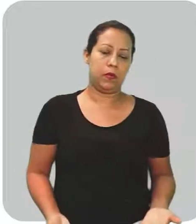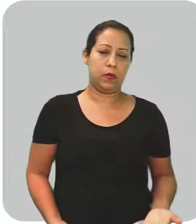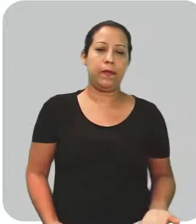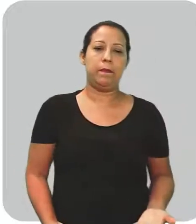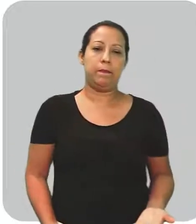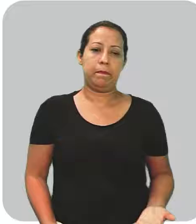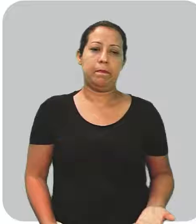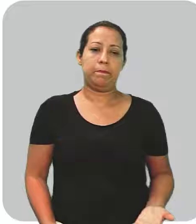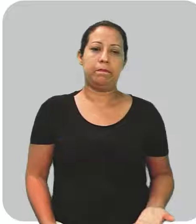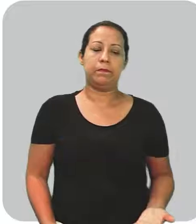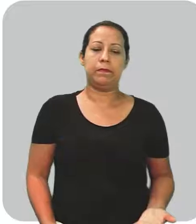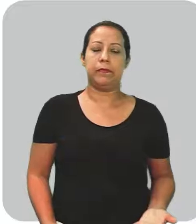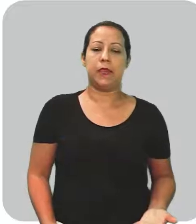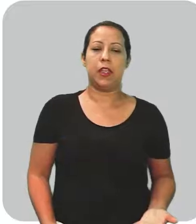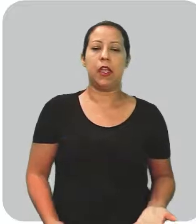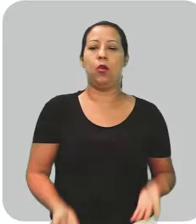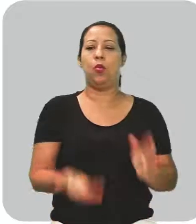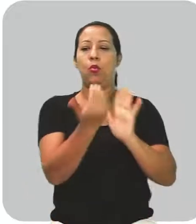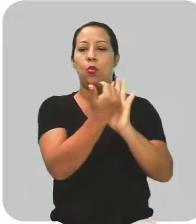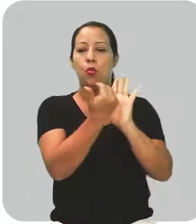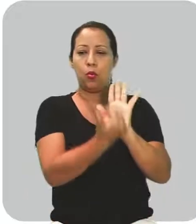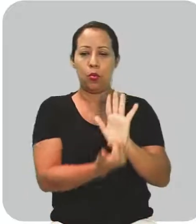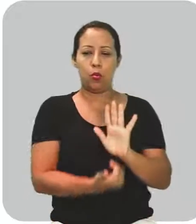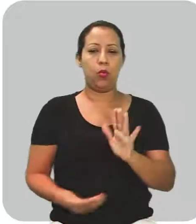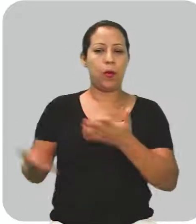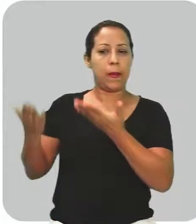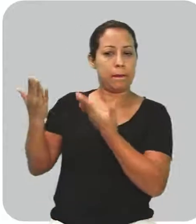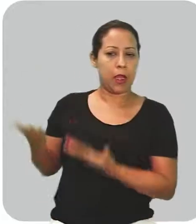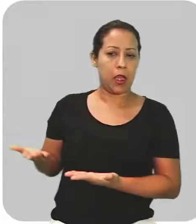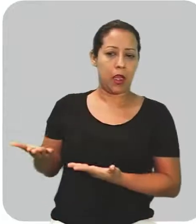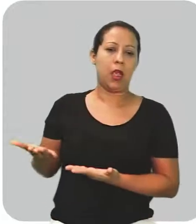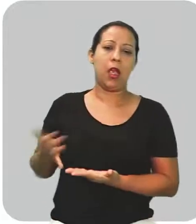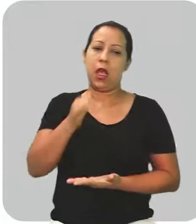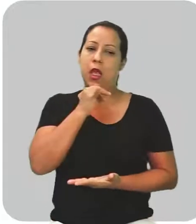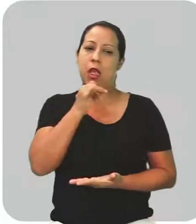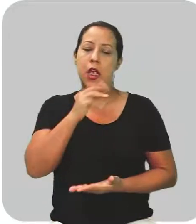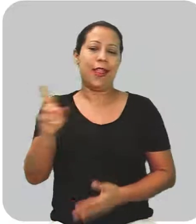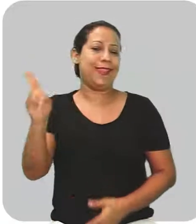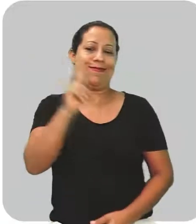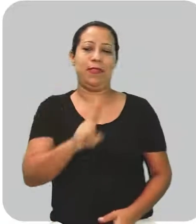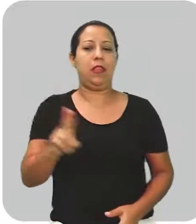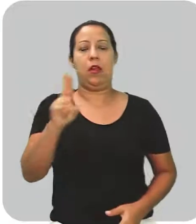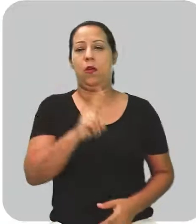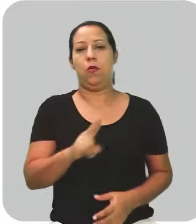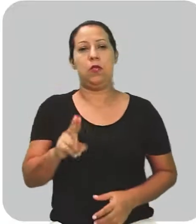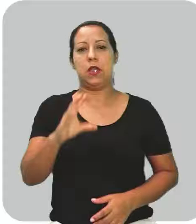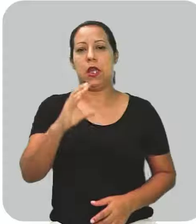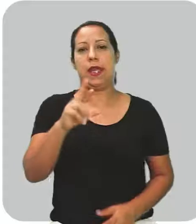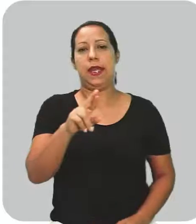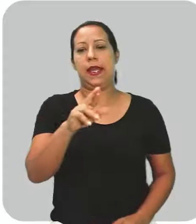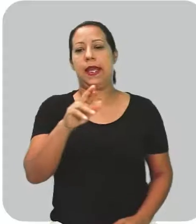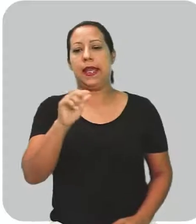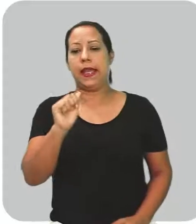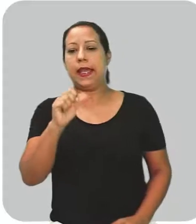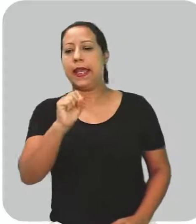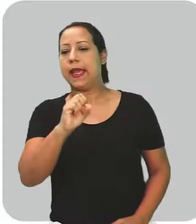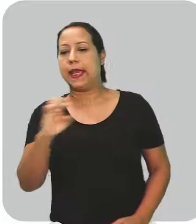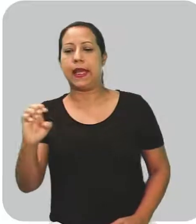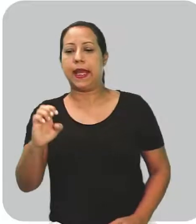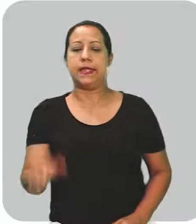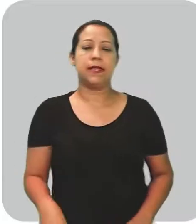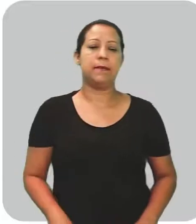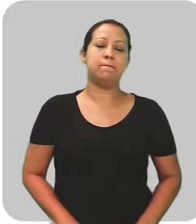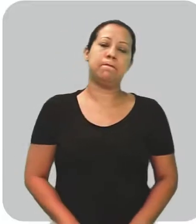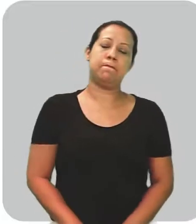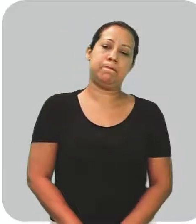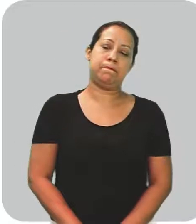qualquer hora, a uma hora qualquer, a ninguém, a nada, a essa hora, a quem respeito,